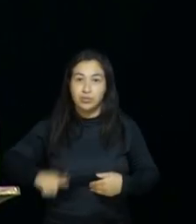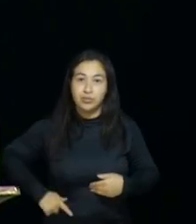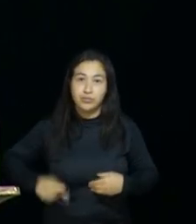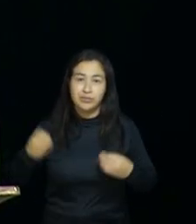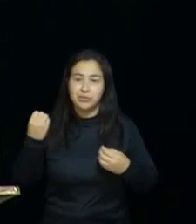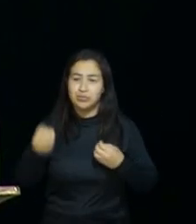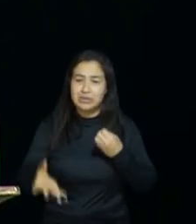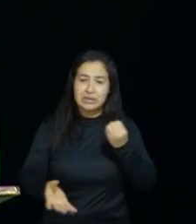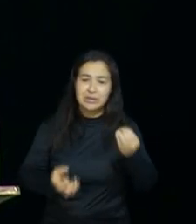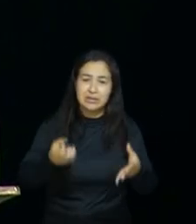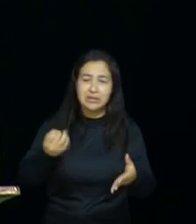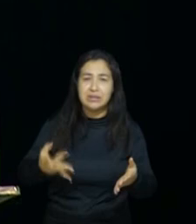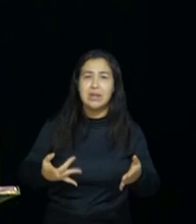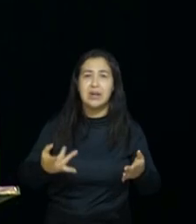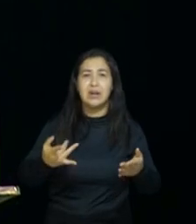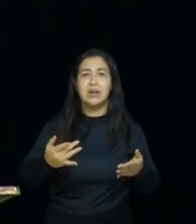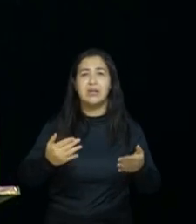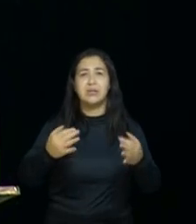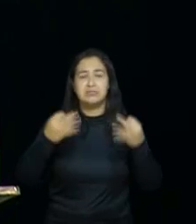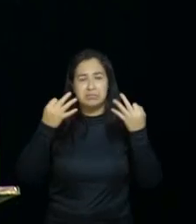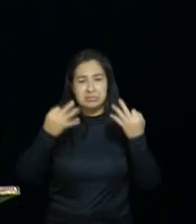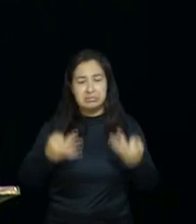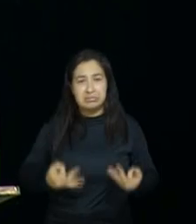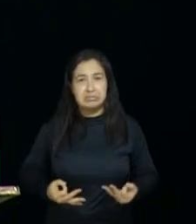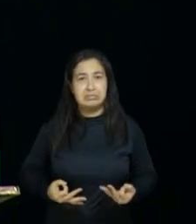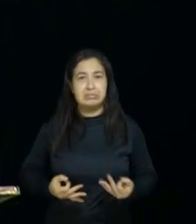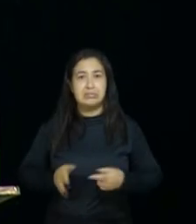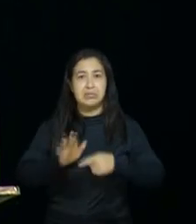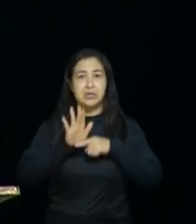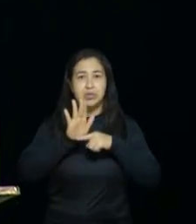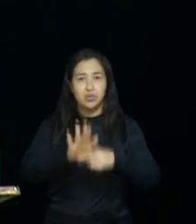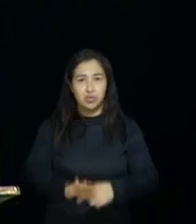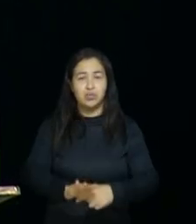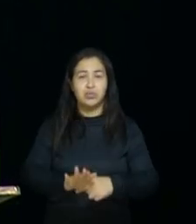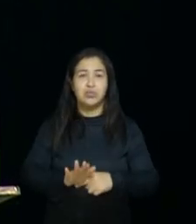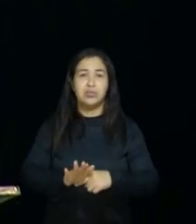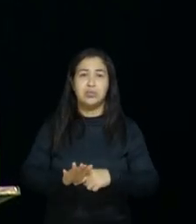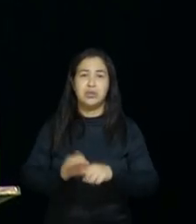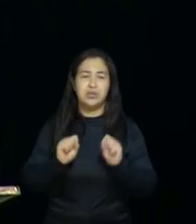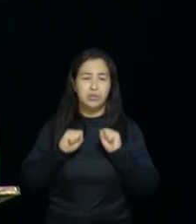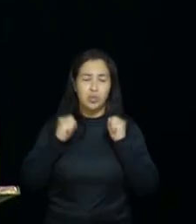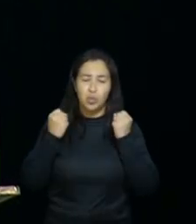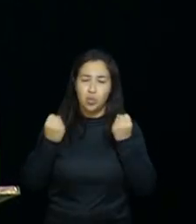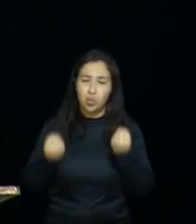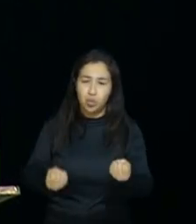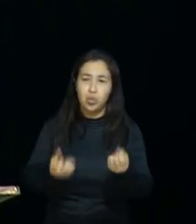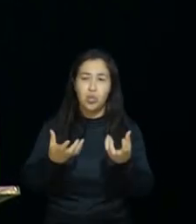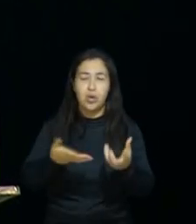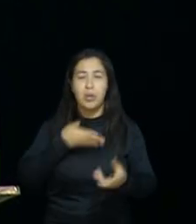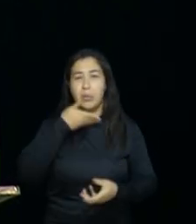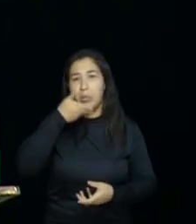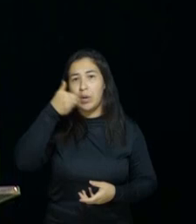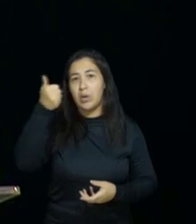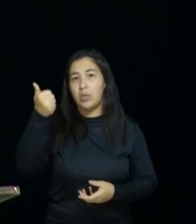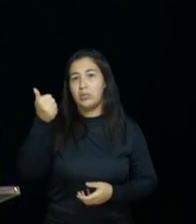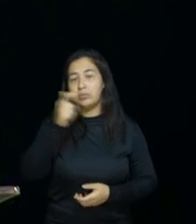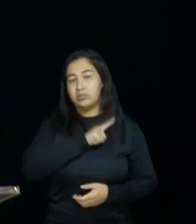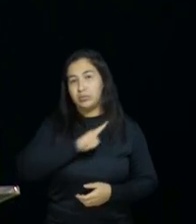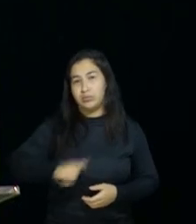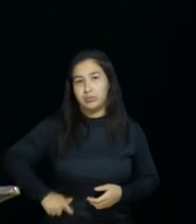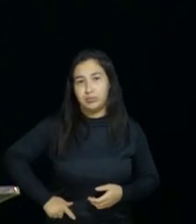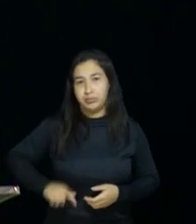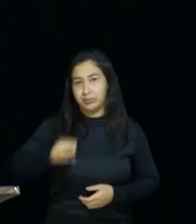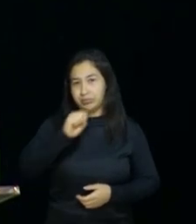governo que é comprometido, um governo que faz o máximo para ser o melhor governo da história de Santa Catarina. Então,